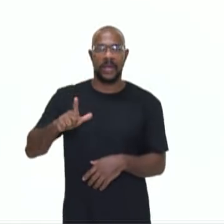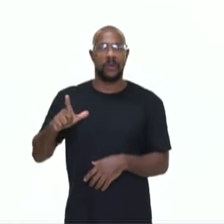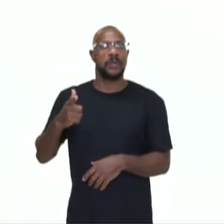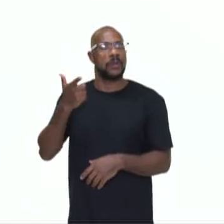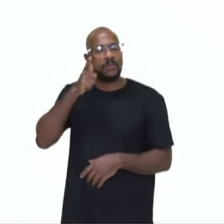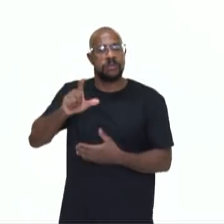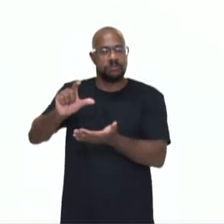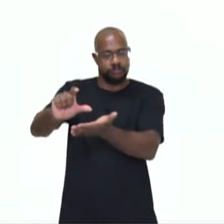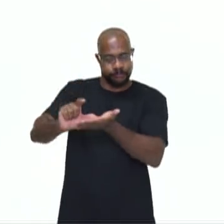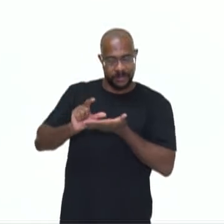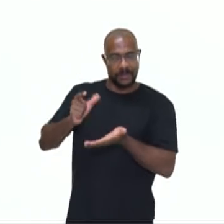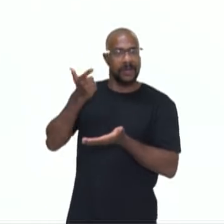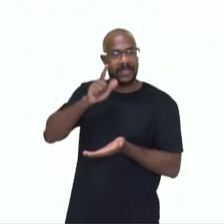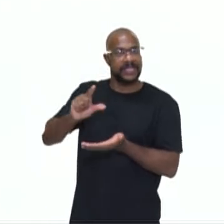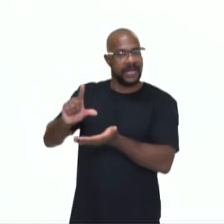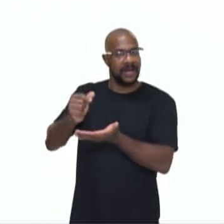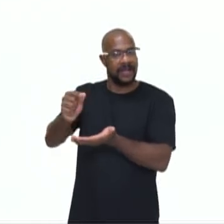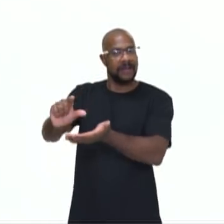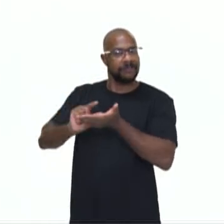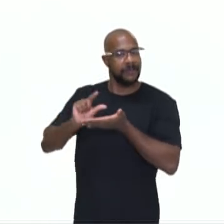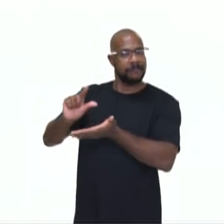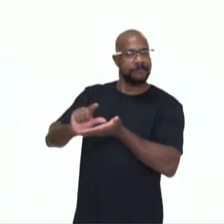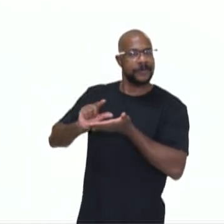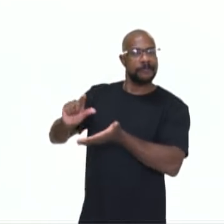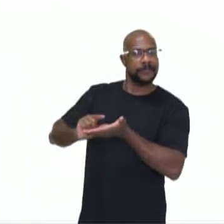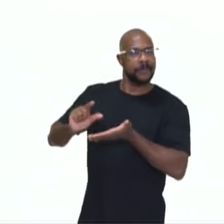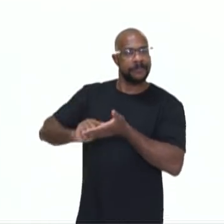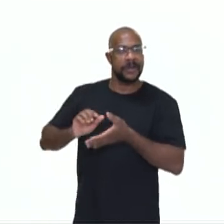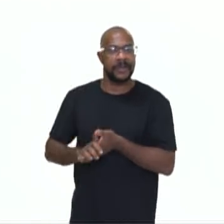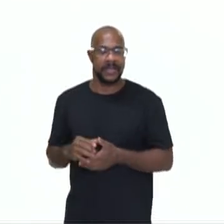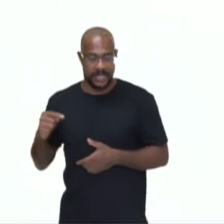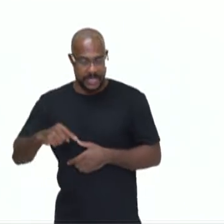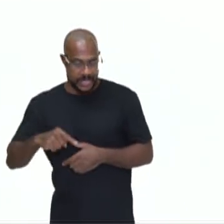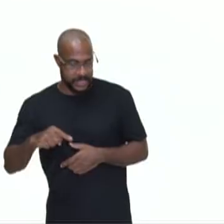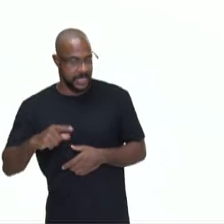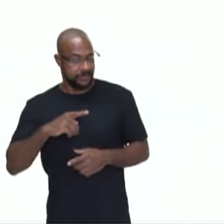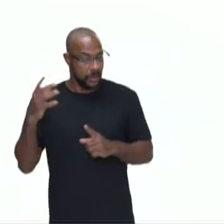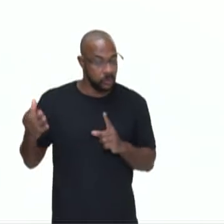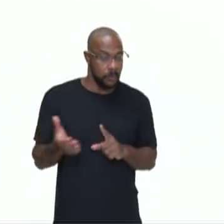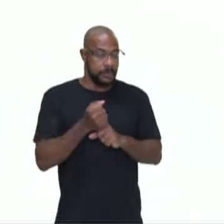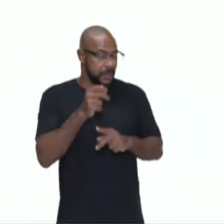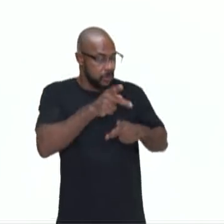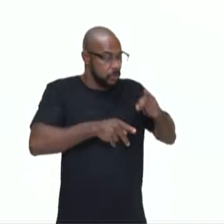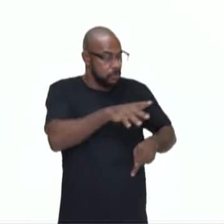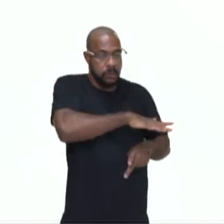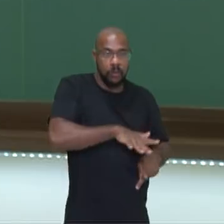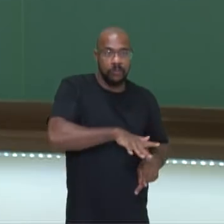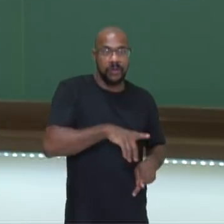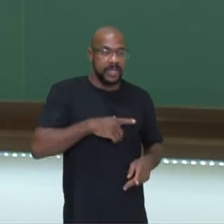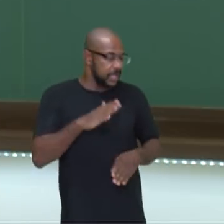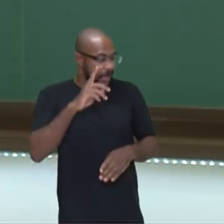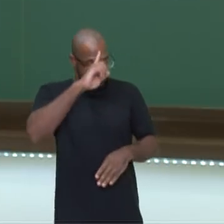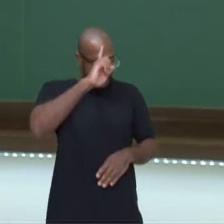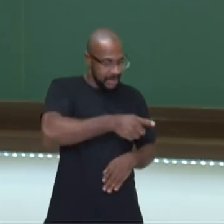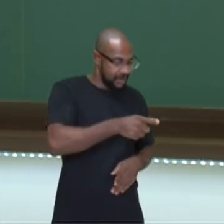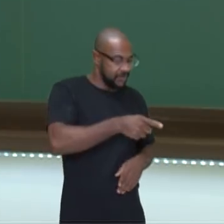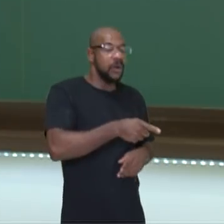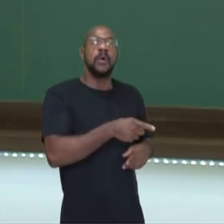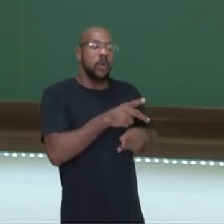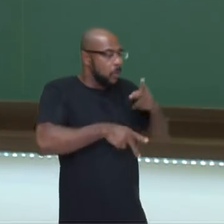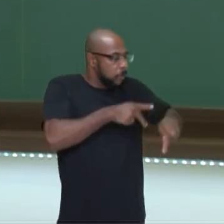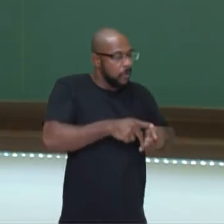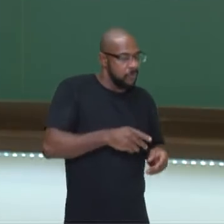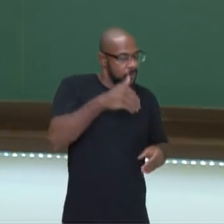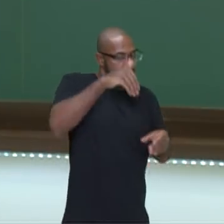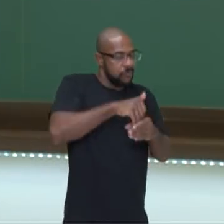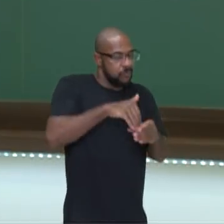cada região faziam alianças entre si e elegiam o presidente de estado, como se chamava à época o governador de estado.